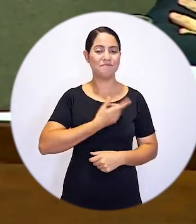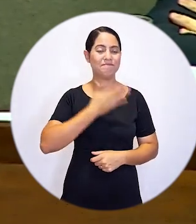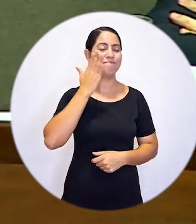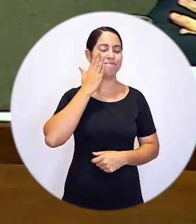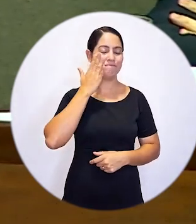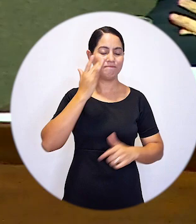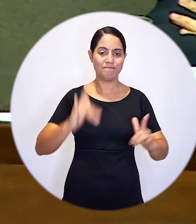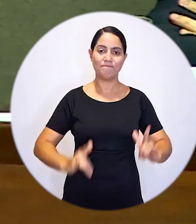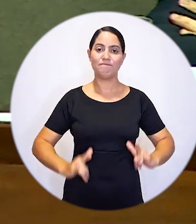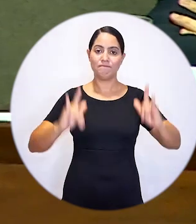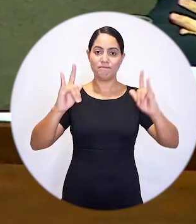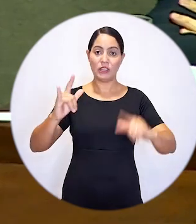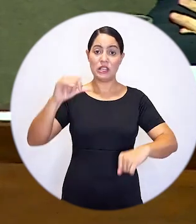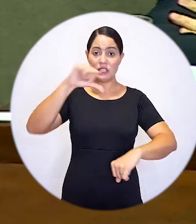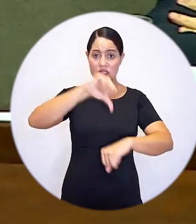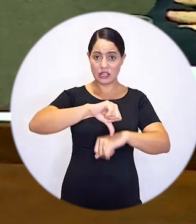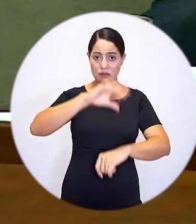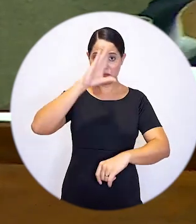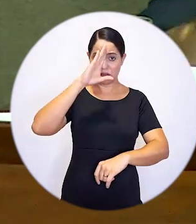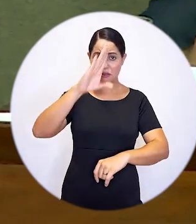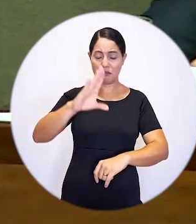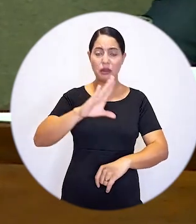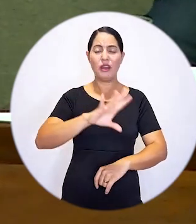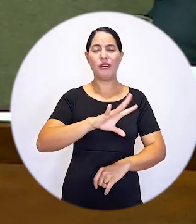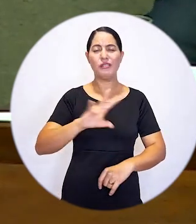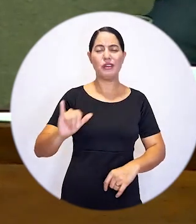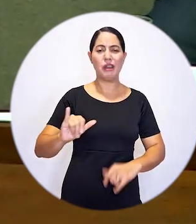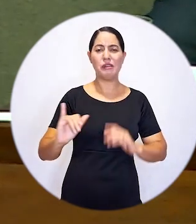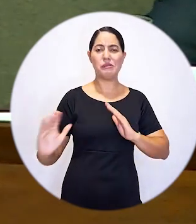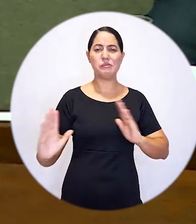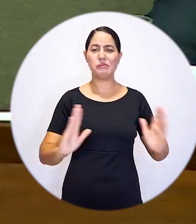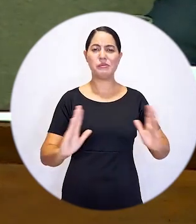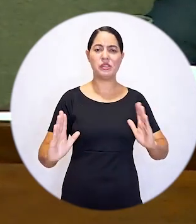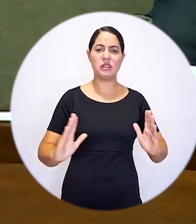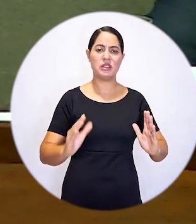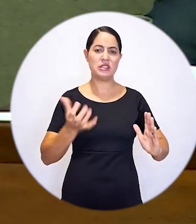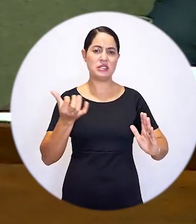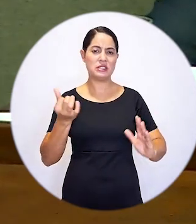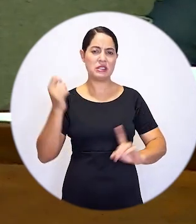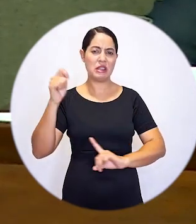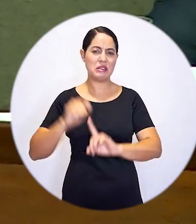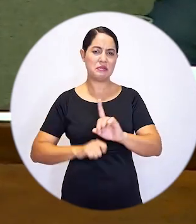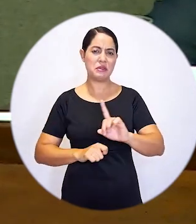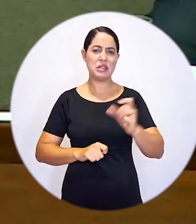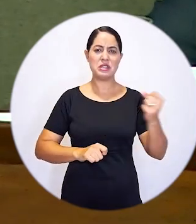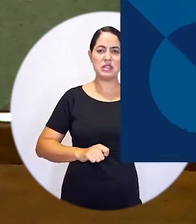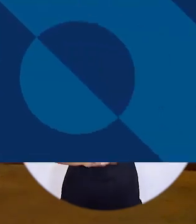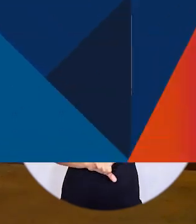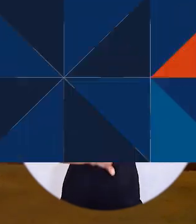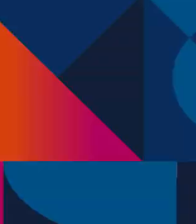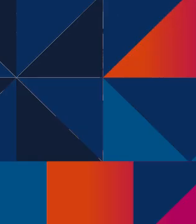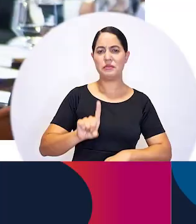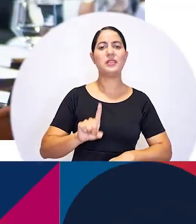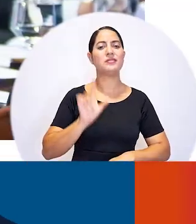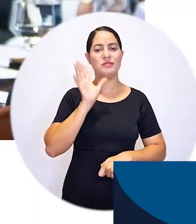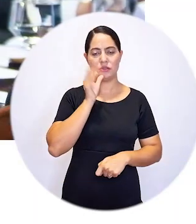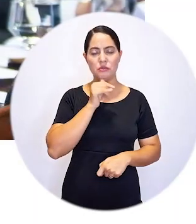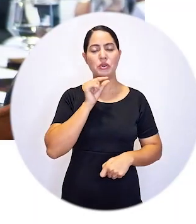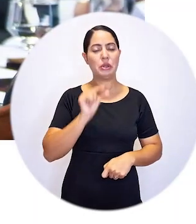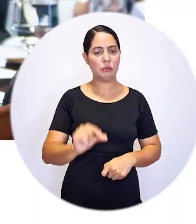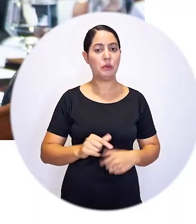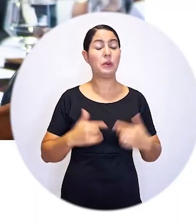que a restauração de nossa sede levará pelo menos entre 6 e 8 meses.